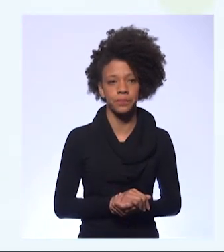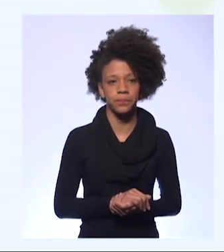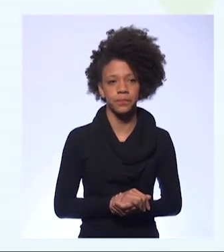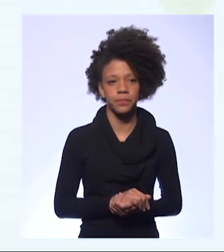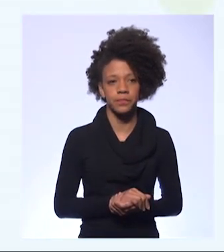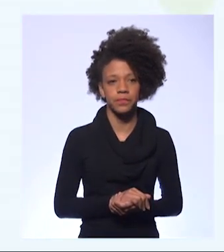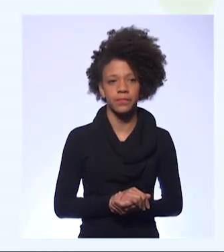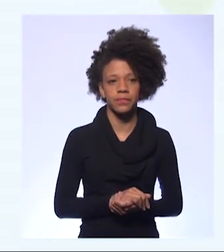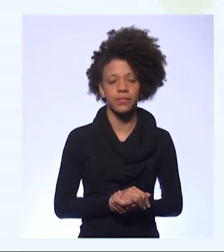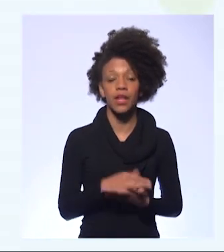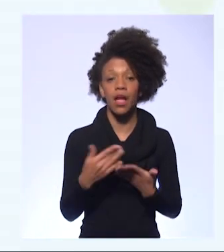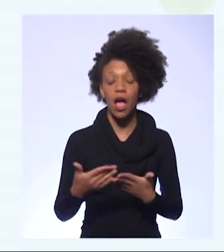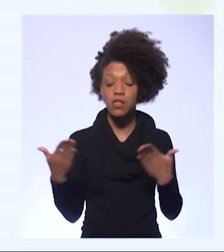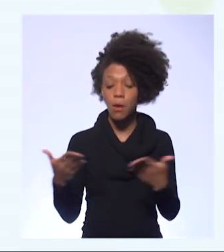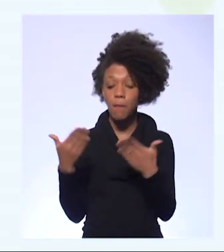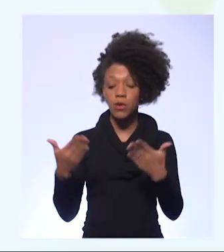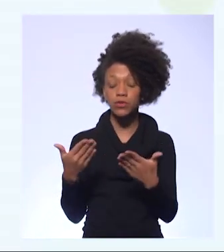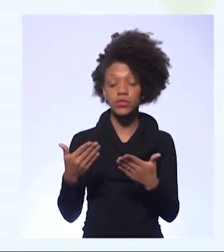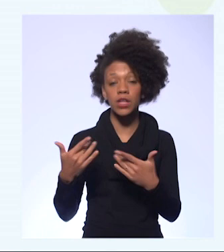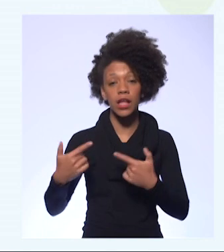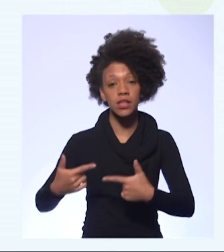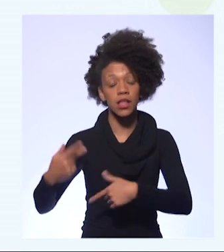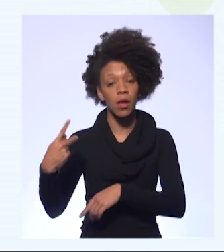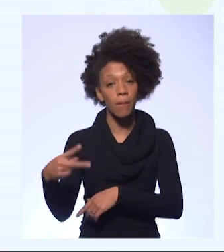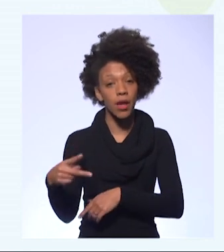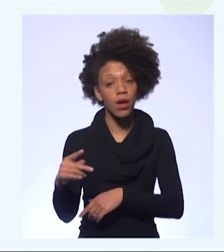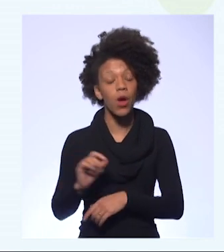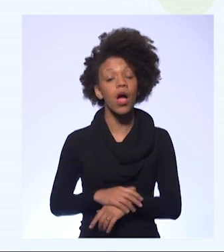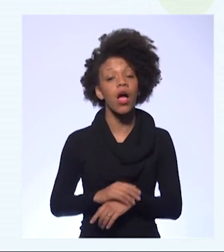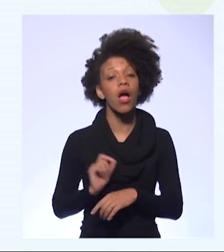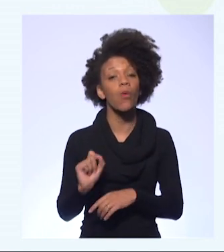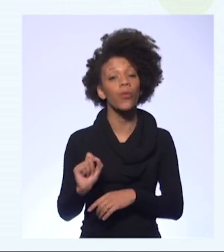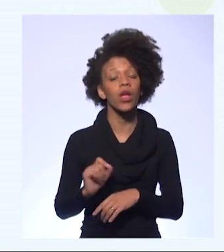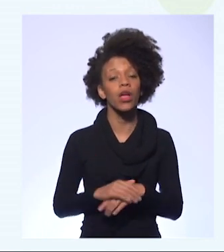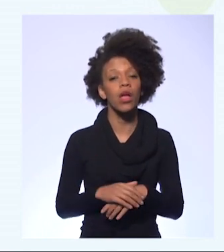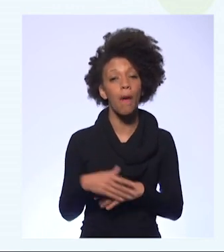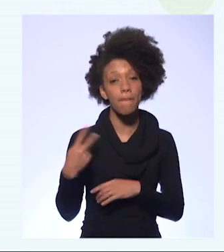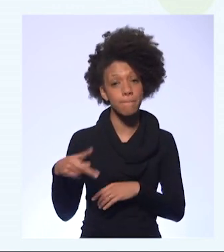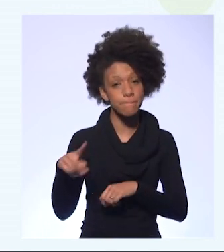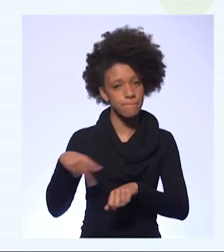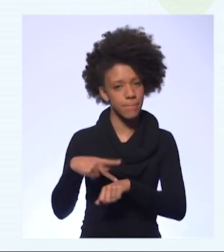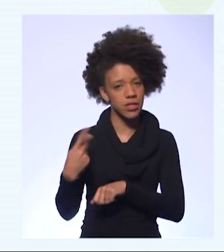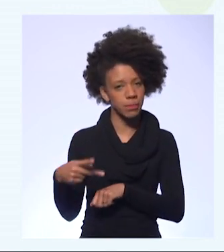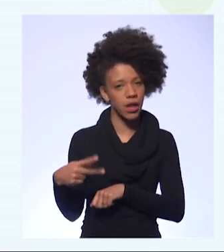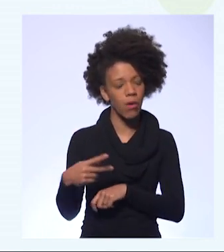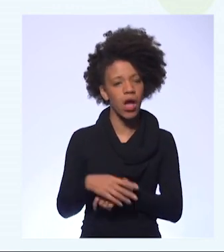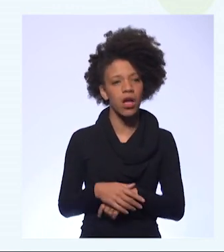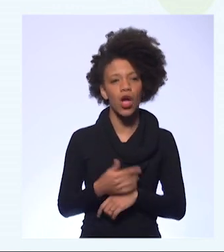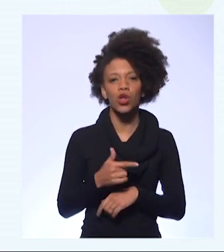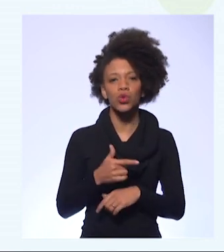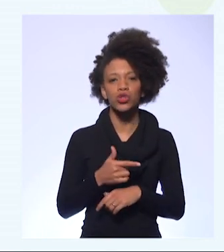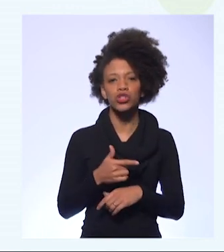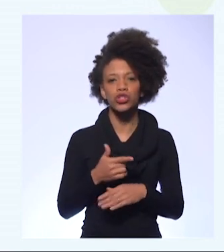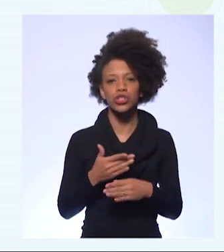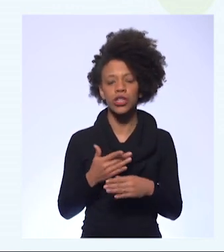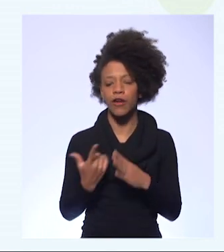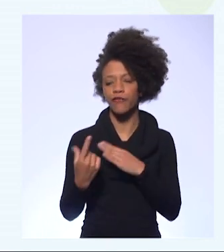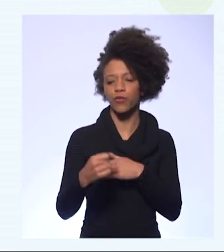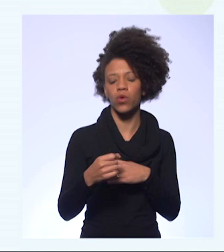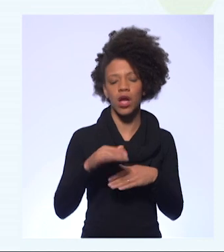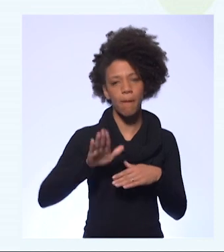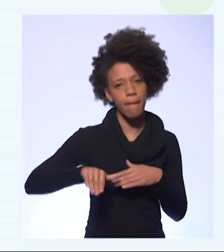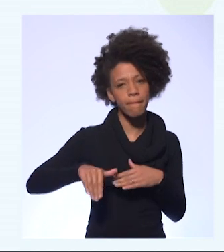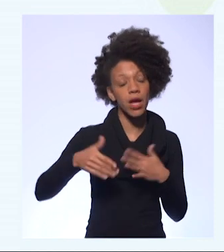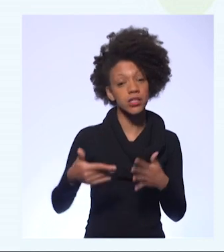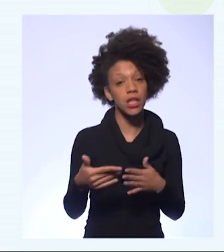com mais força ainda guerra do Paraguai foram que o Paraguai ele não tinha uma saída para o mar e também